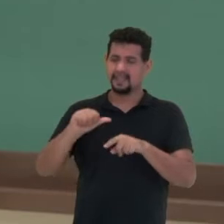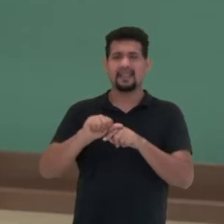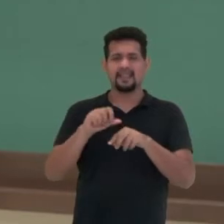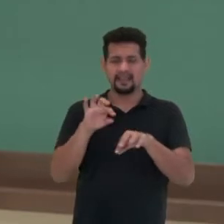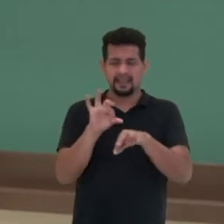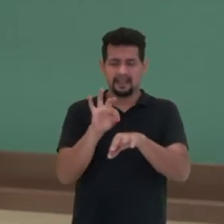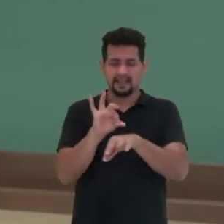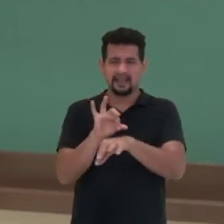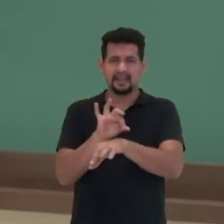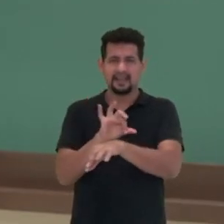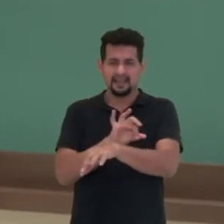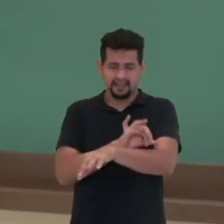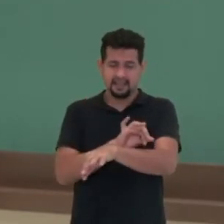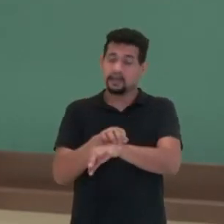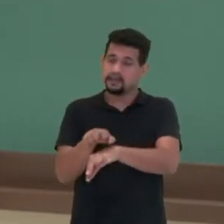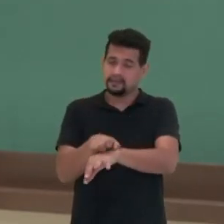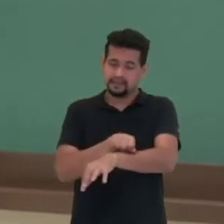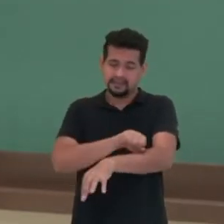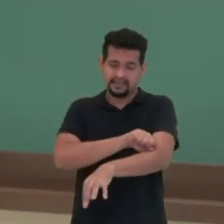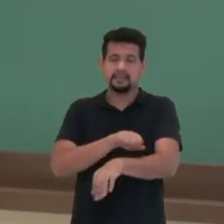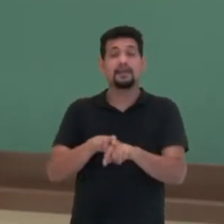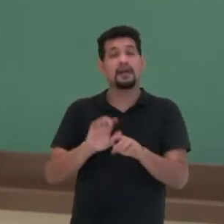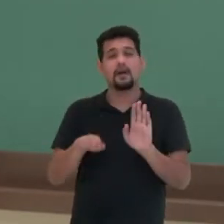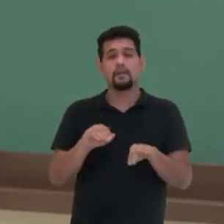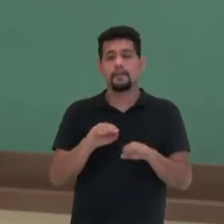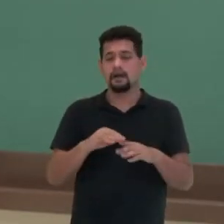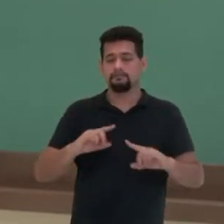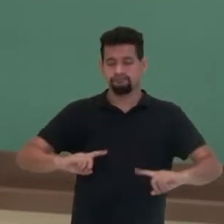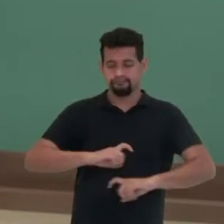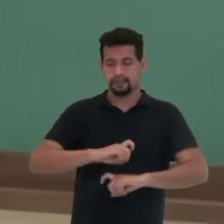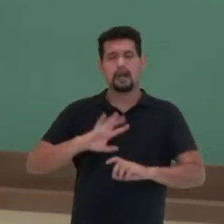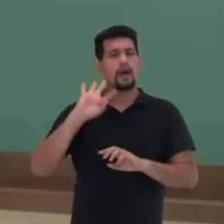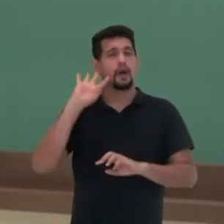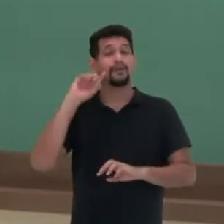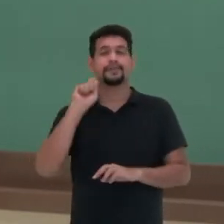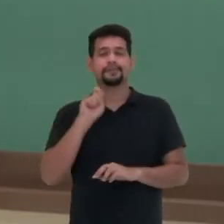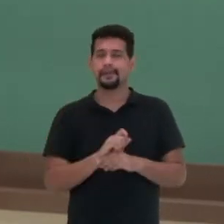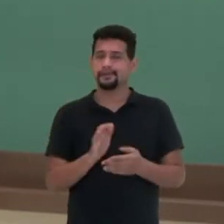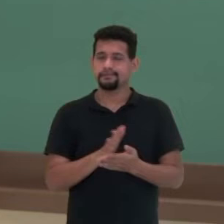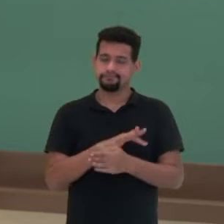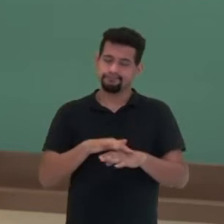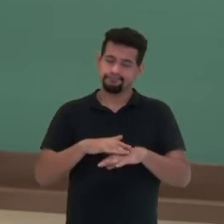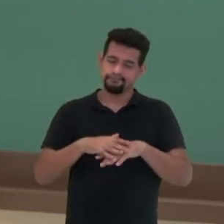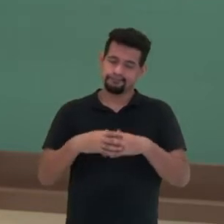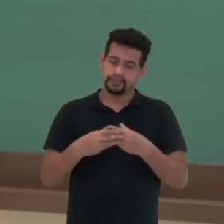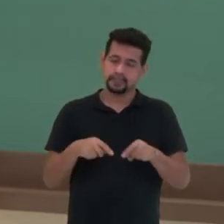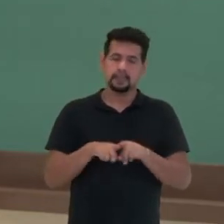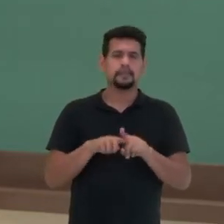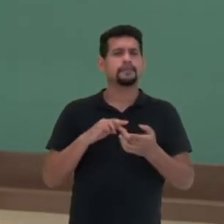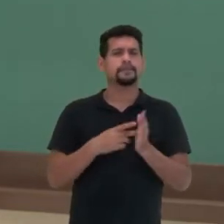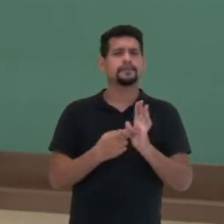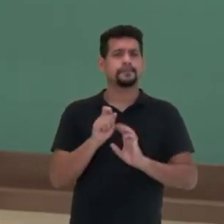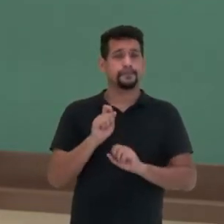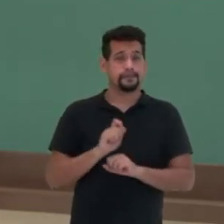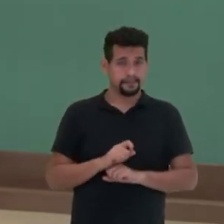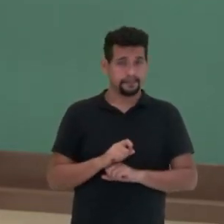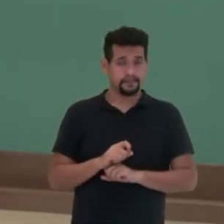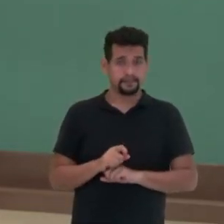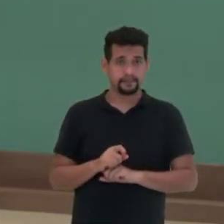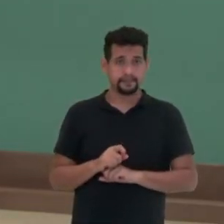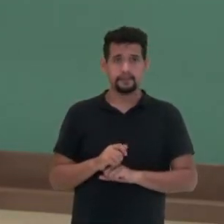mortas, também pode ter algumas bactérias ali. E aí vai ocorrer esse processo inflamatório, né? Então ela pode dar